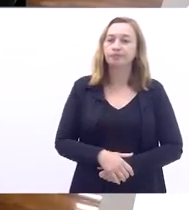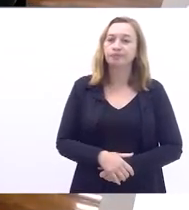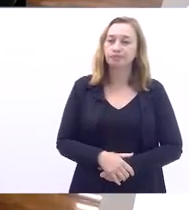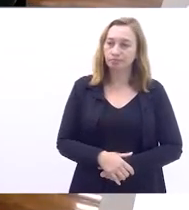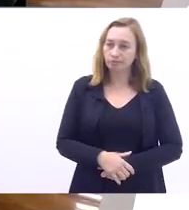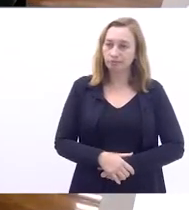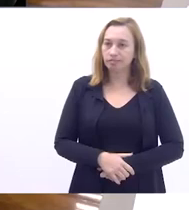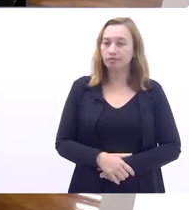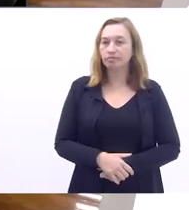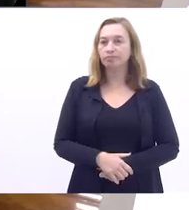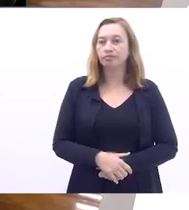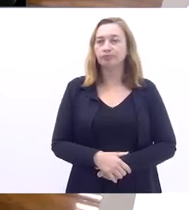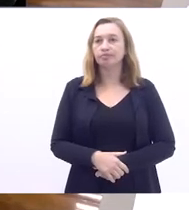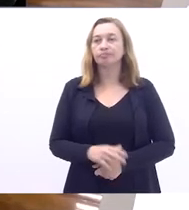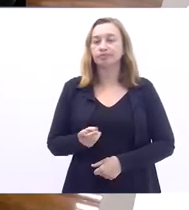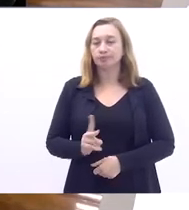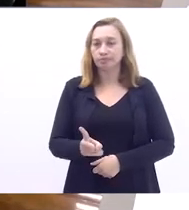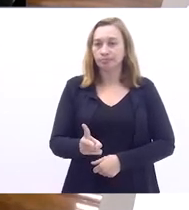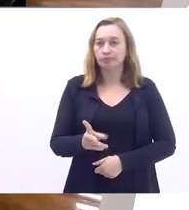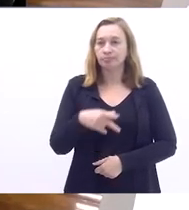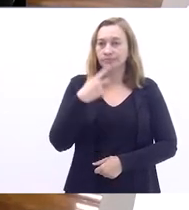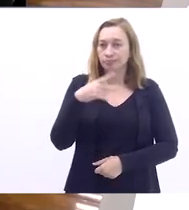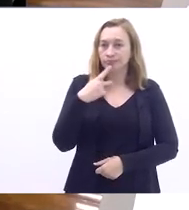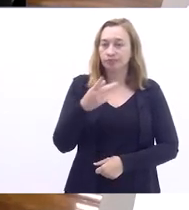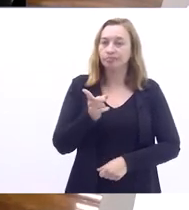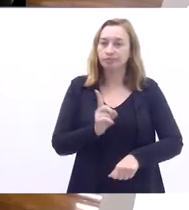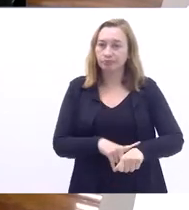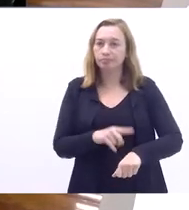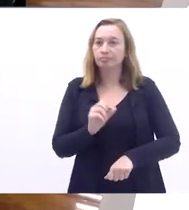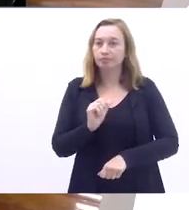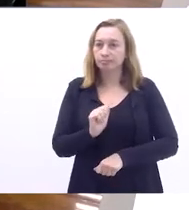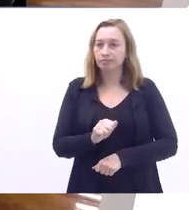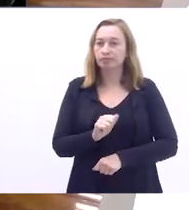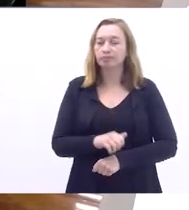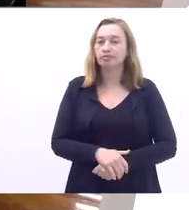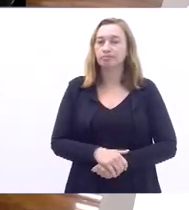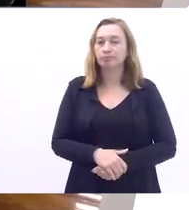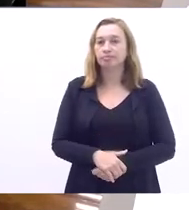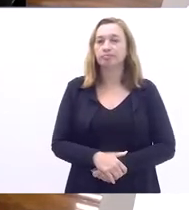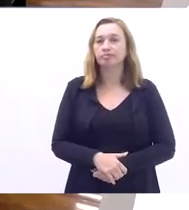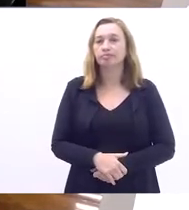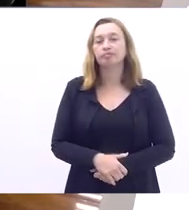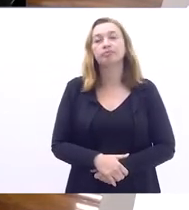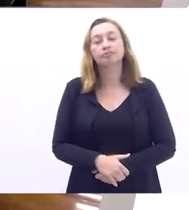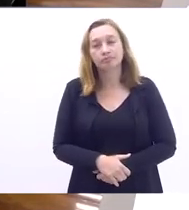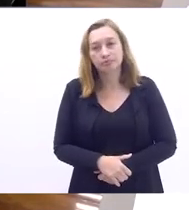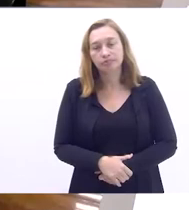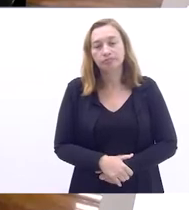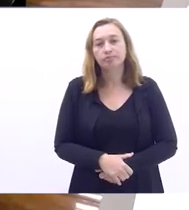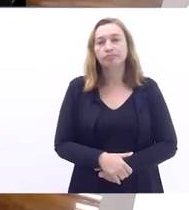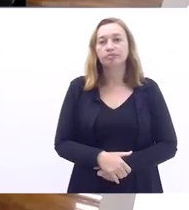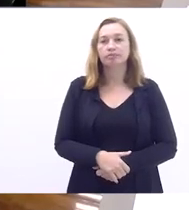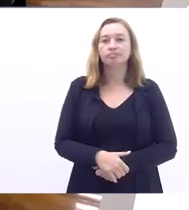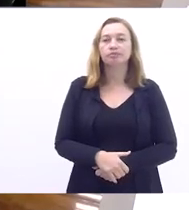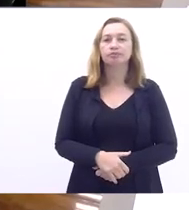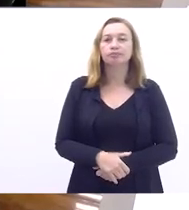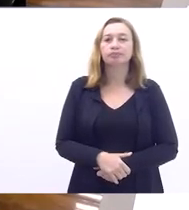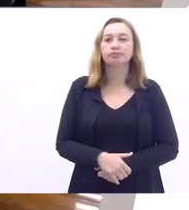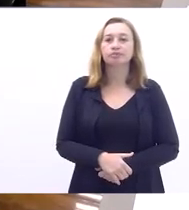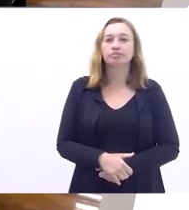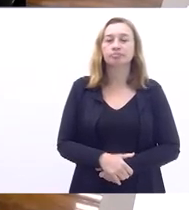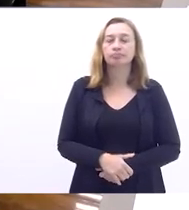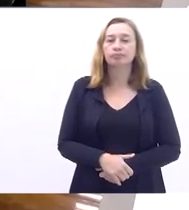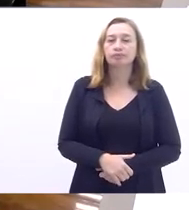UENF que vai continuar se manifestando ainda tem um tempo por favor por gentileza e